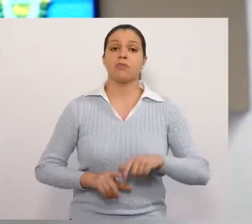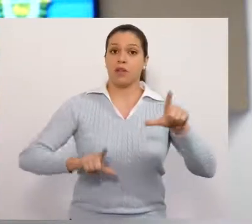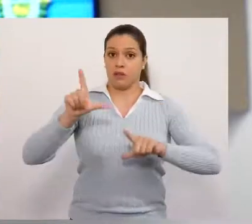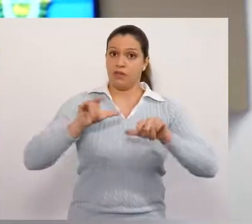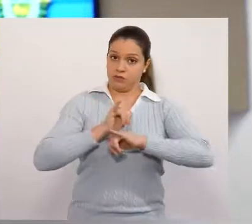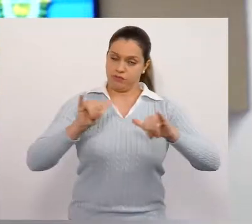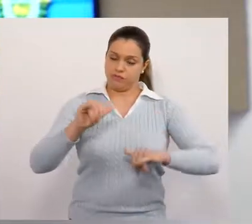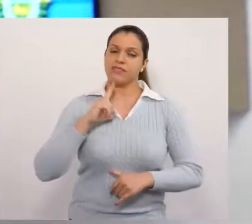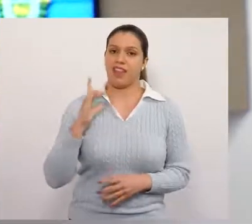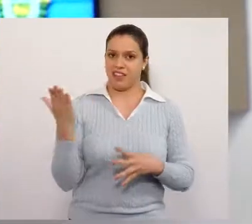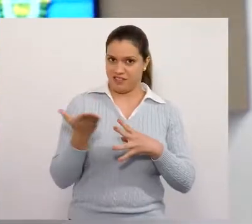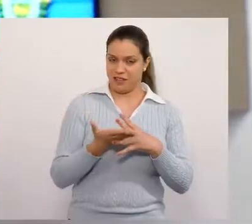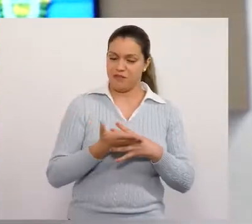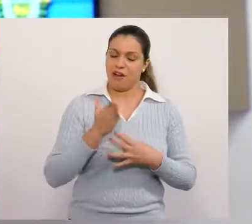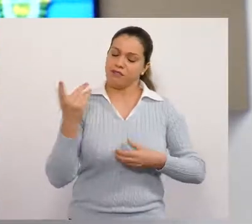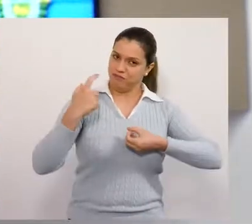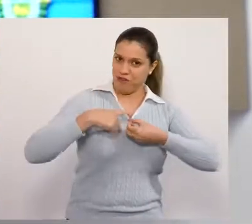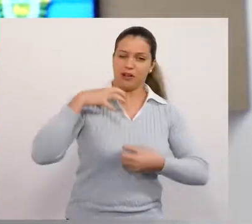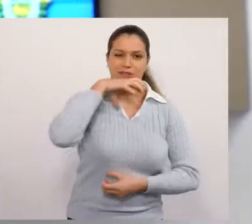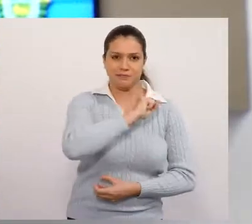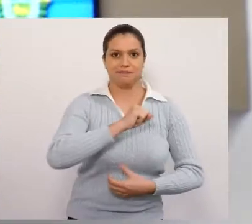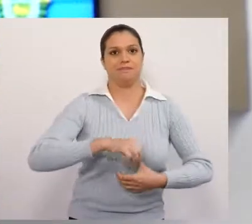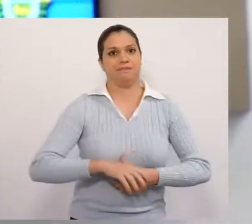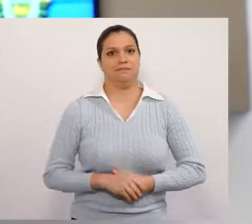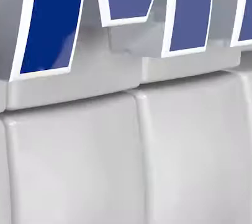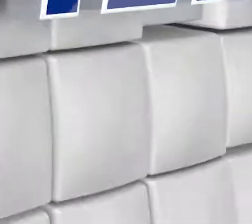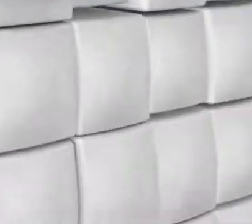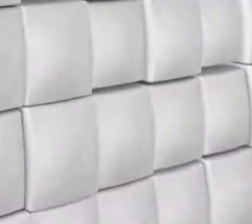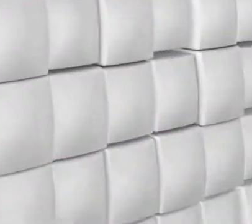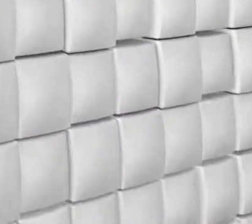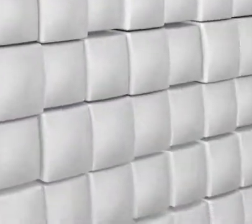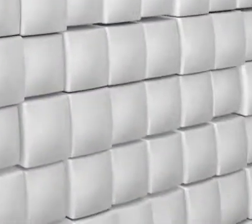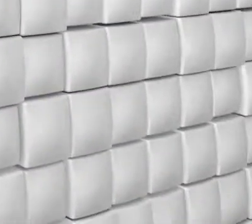Jornal Parlamentar vai para uma breve pausa e volta já.